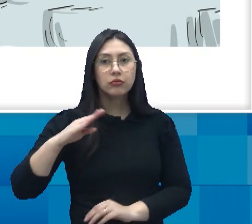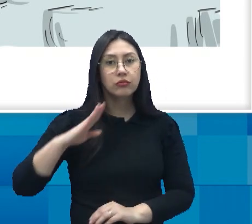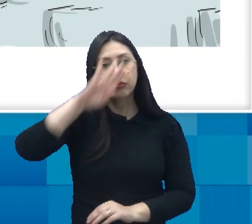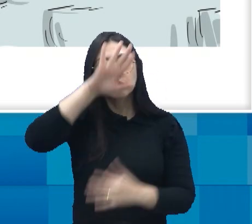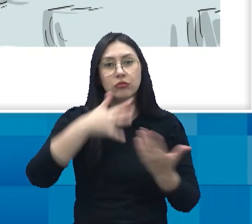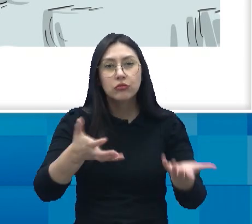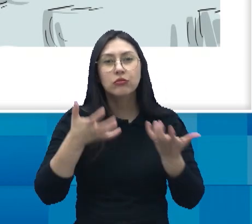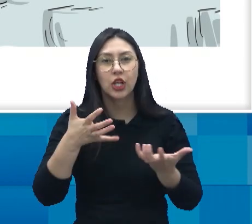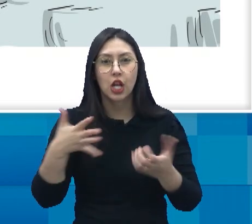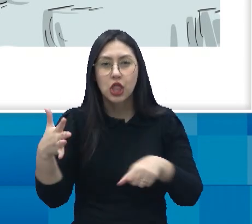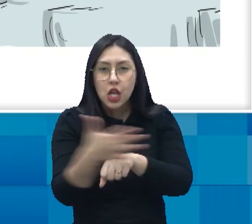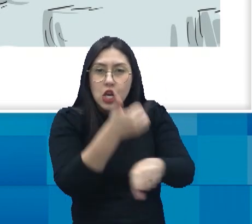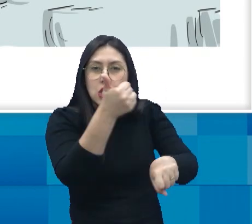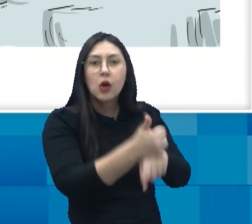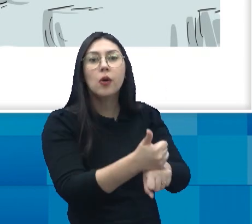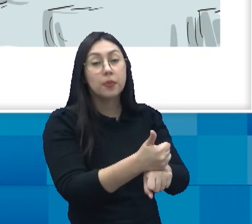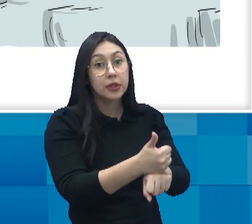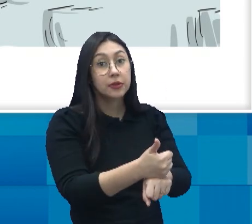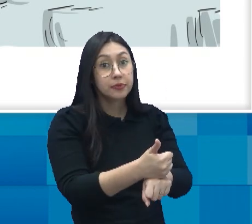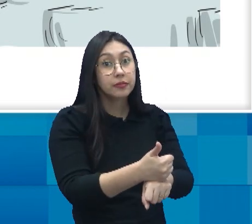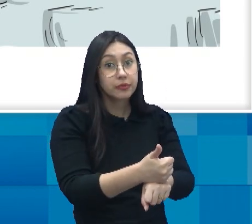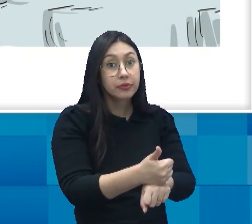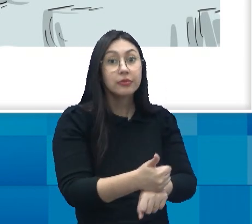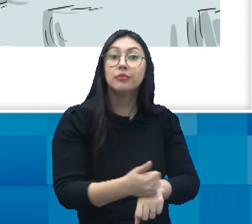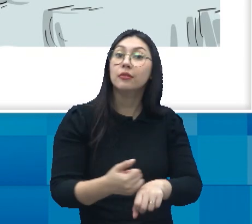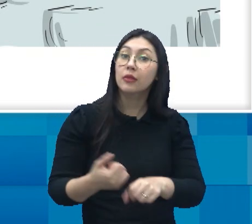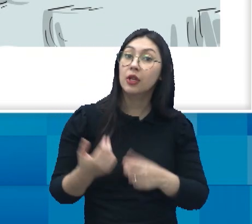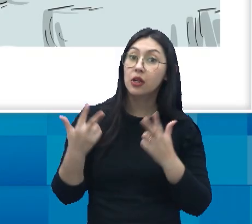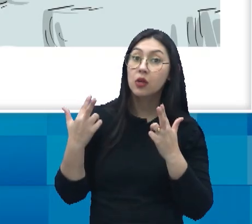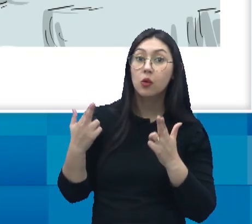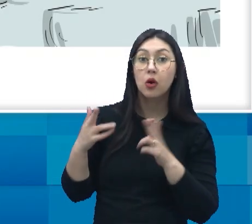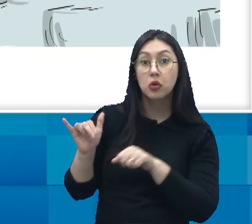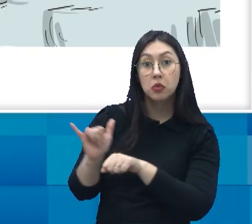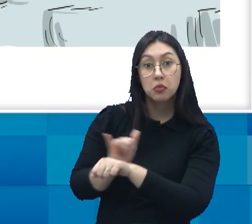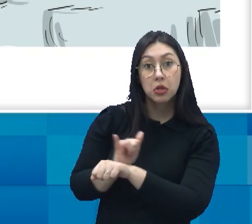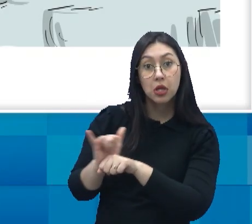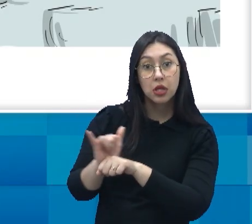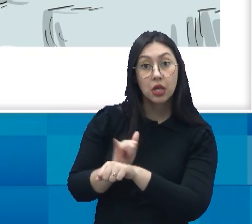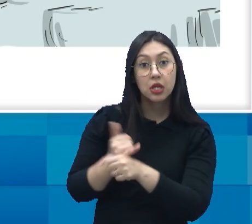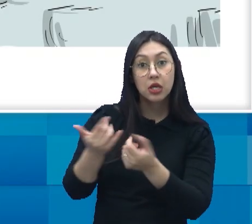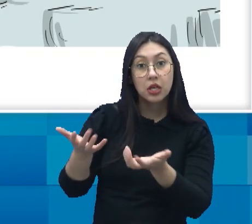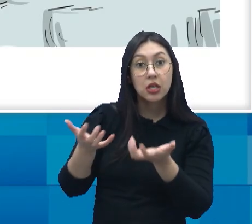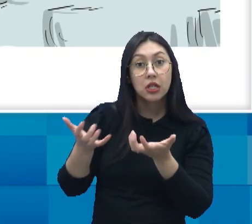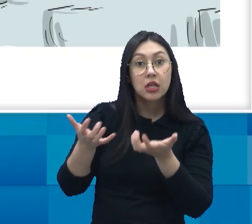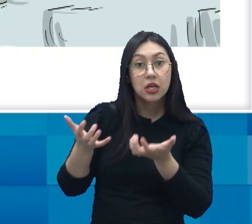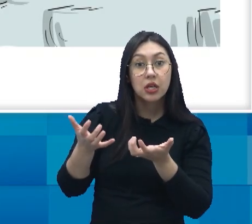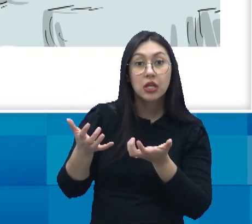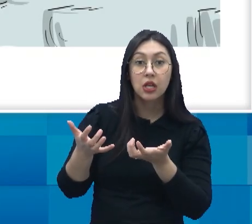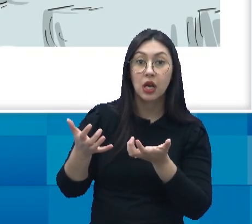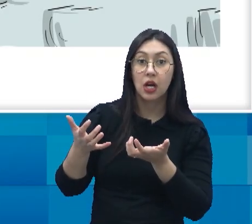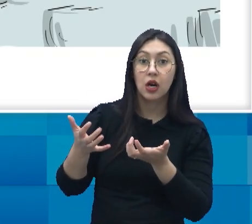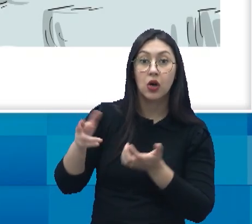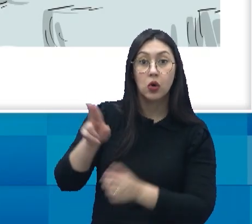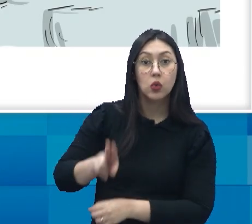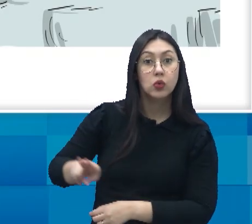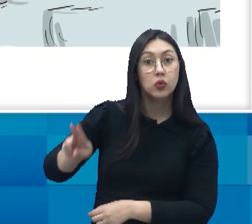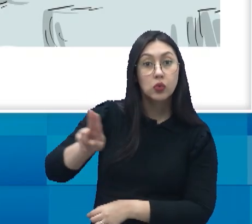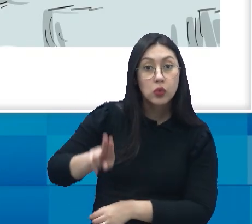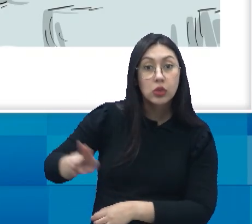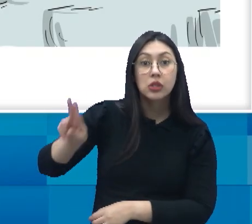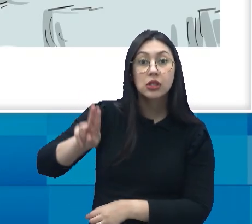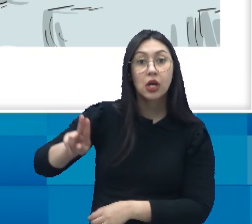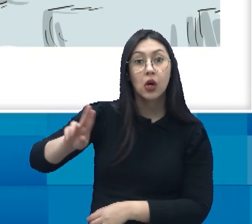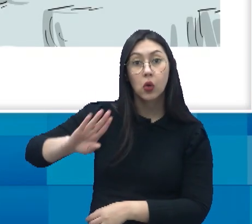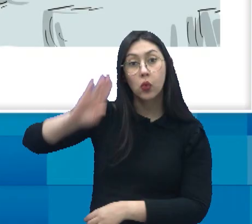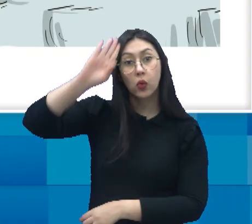golpista, como a minuta para decretar o estado de sítio e o depoimento do então comandante